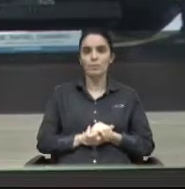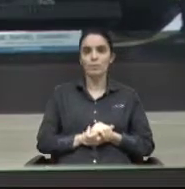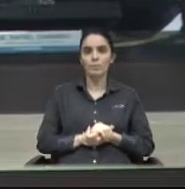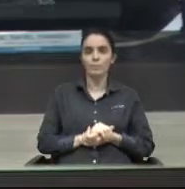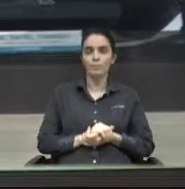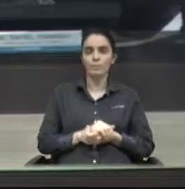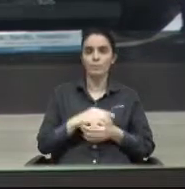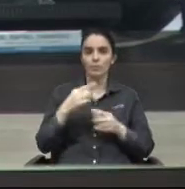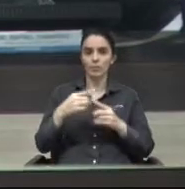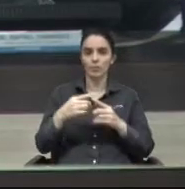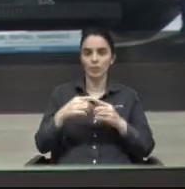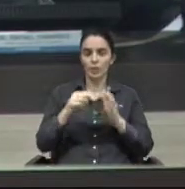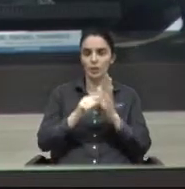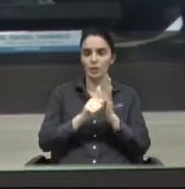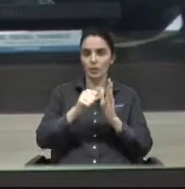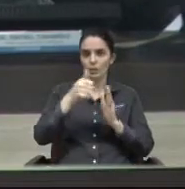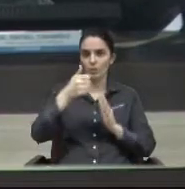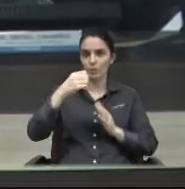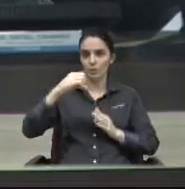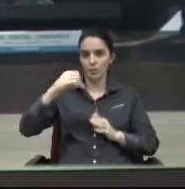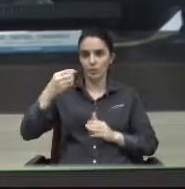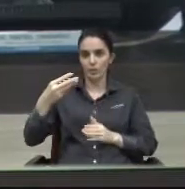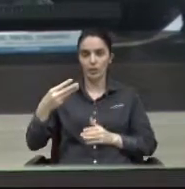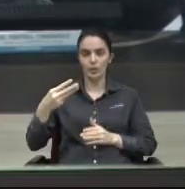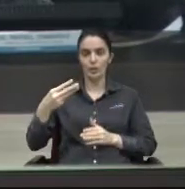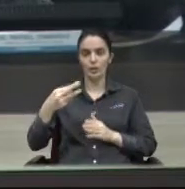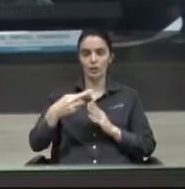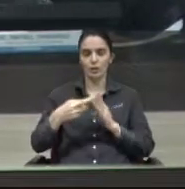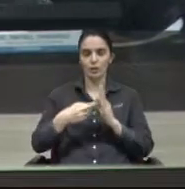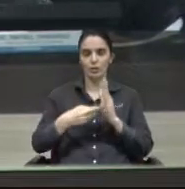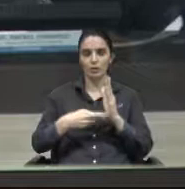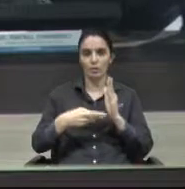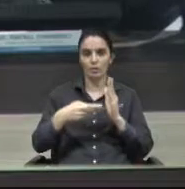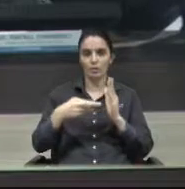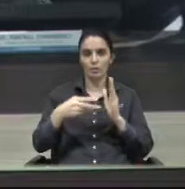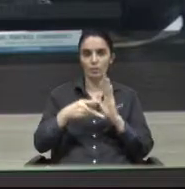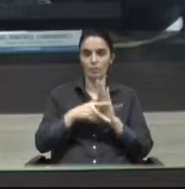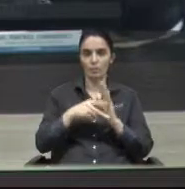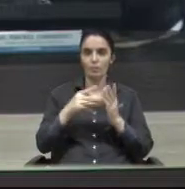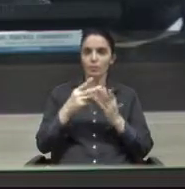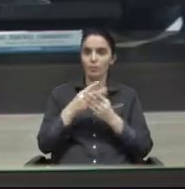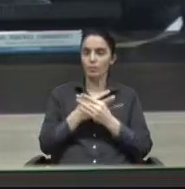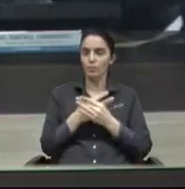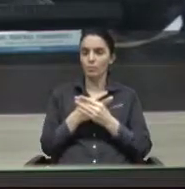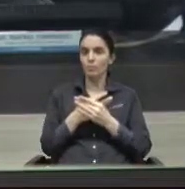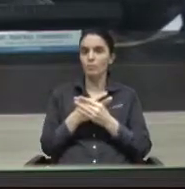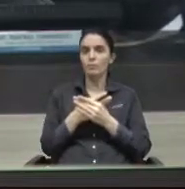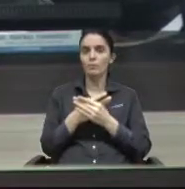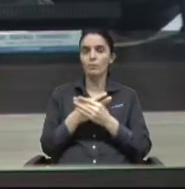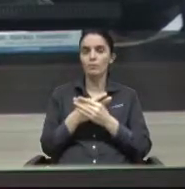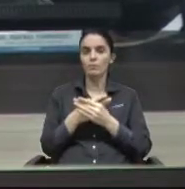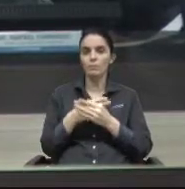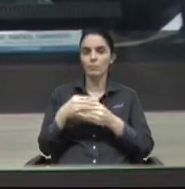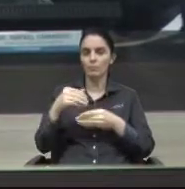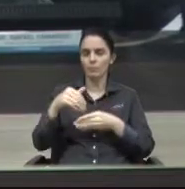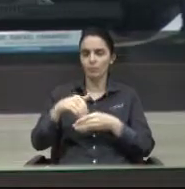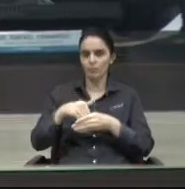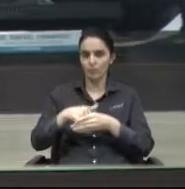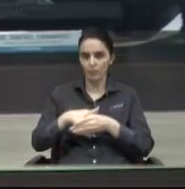se trata o artigo 193 do Regimento Interno da Câmara Municipal de Limeira, para a